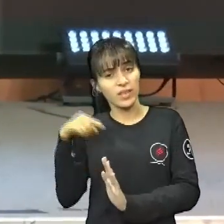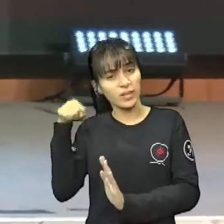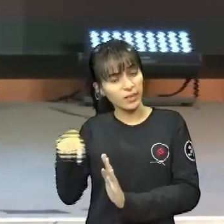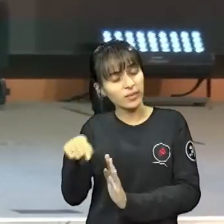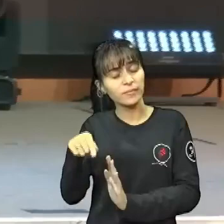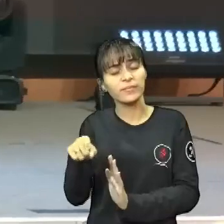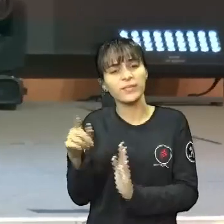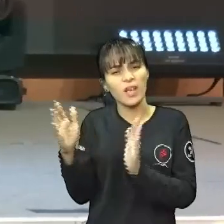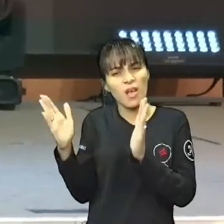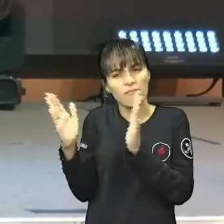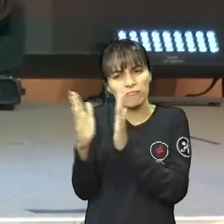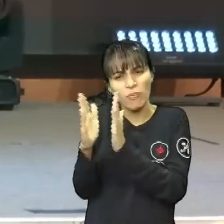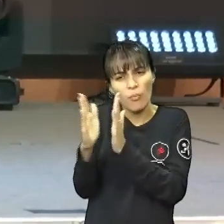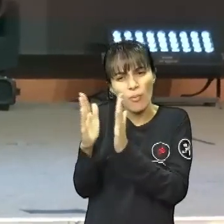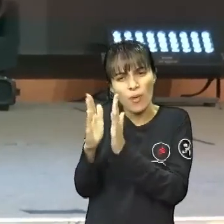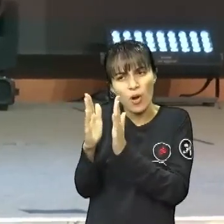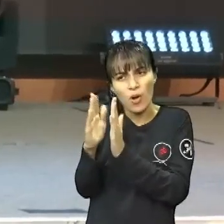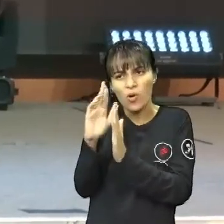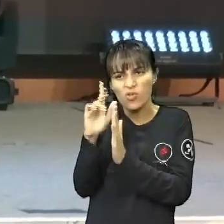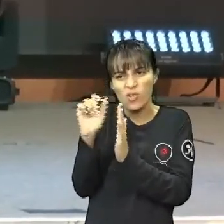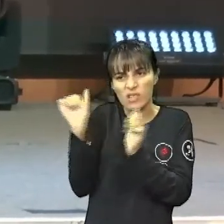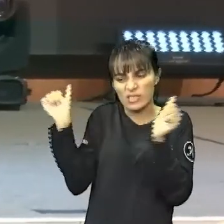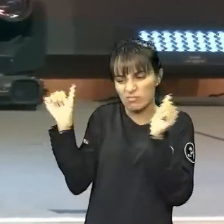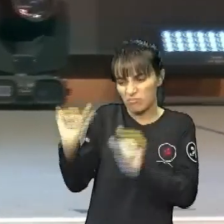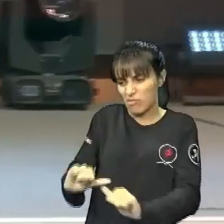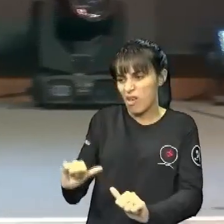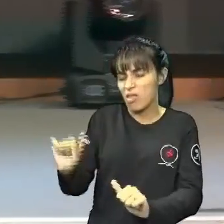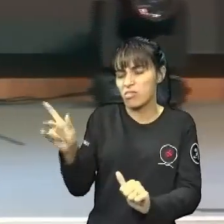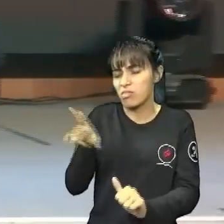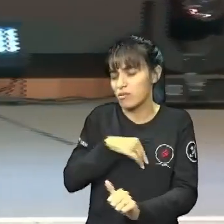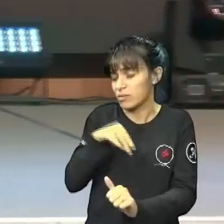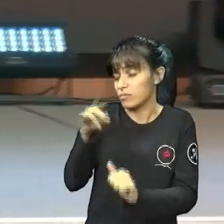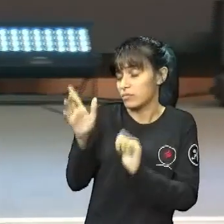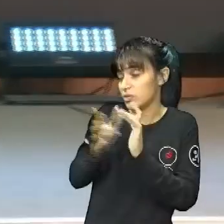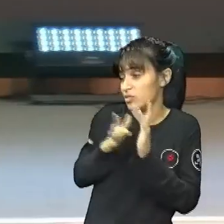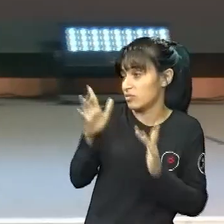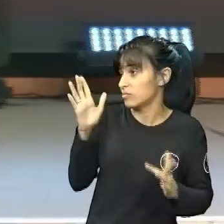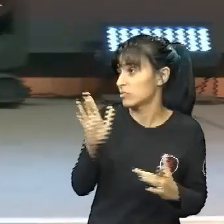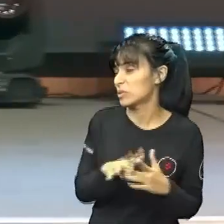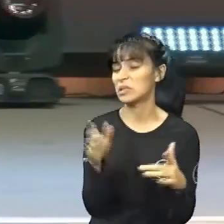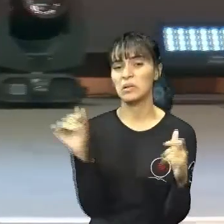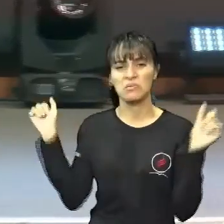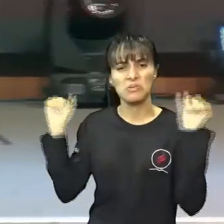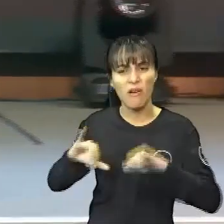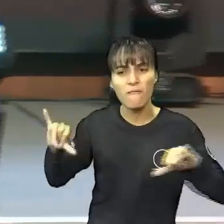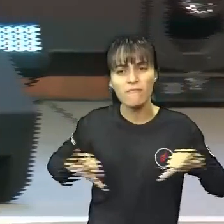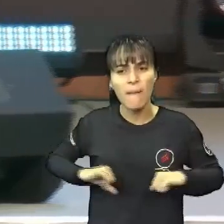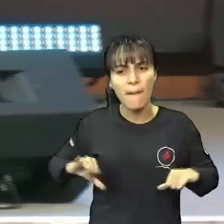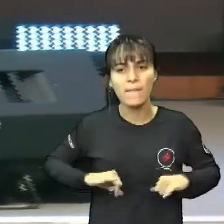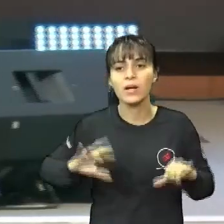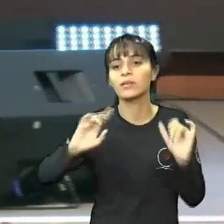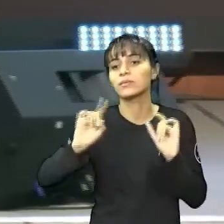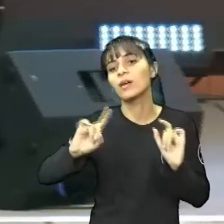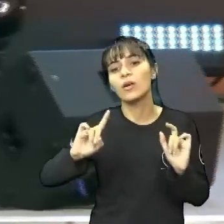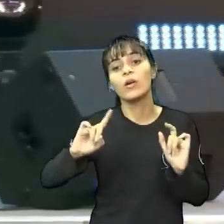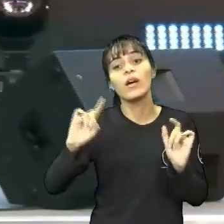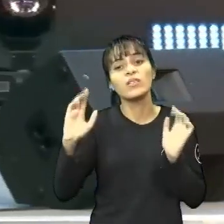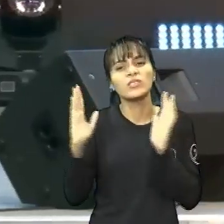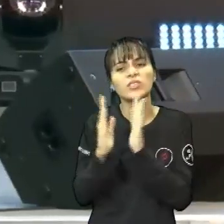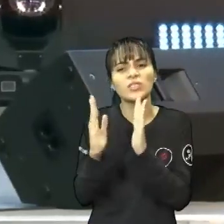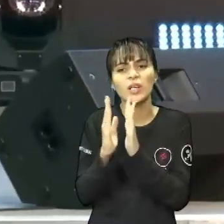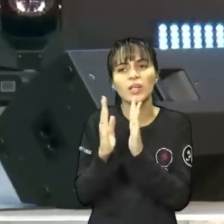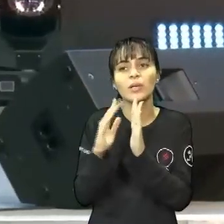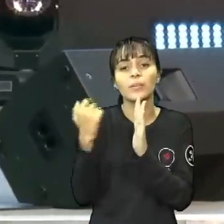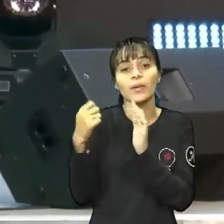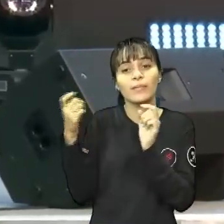ele é estreito Não porque ele é desgraçado meu Deus o que desgraça é só sofrimento nesse sentido não ele é estreito porque